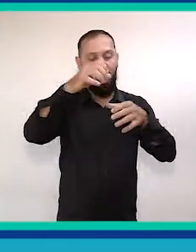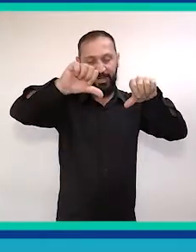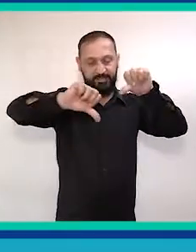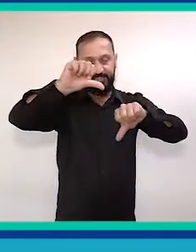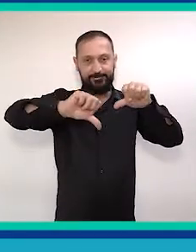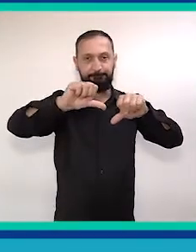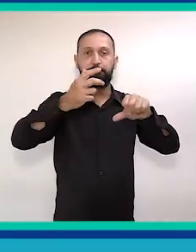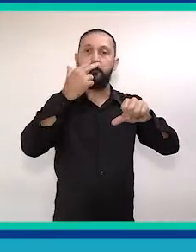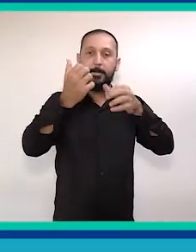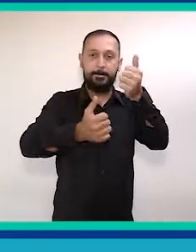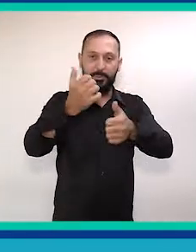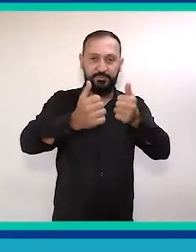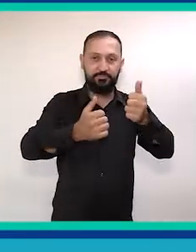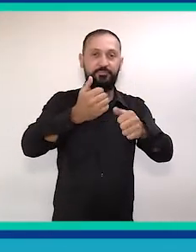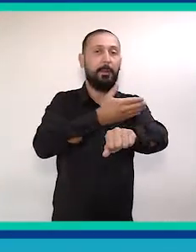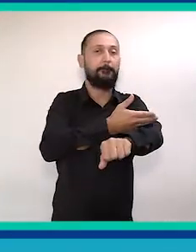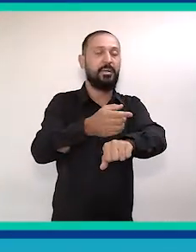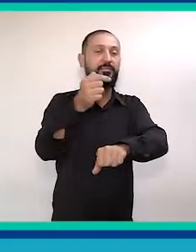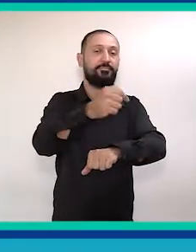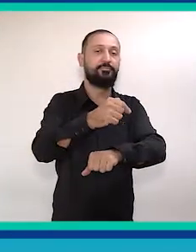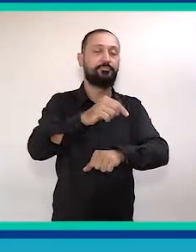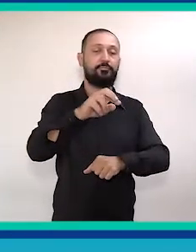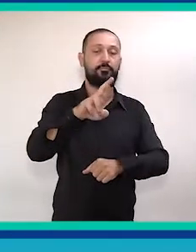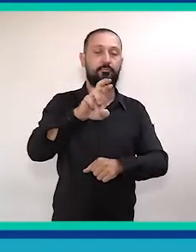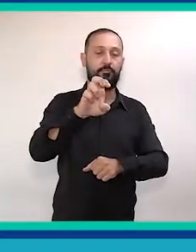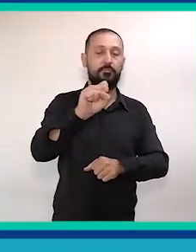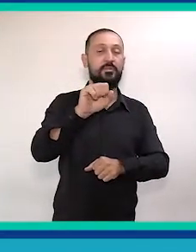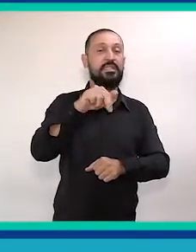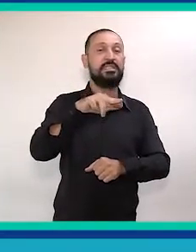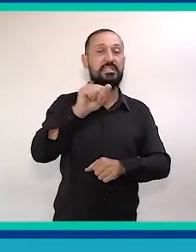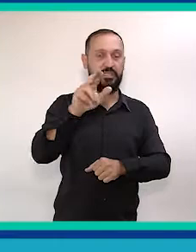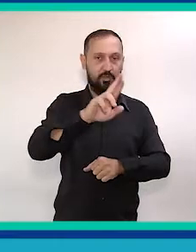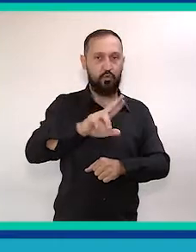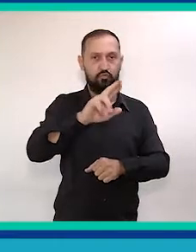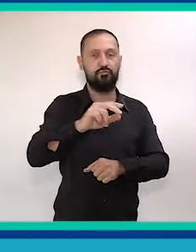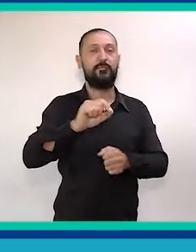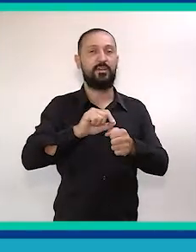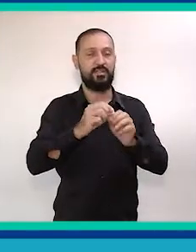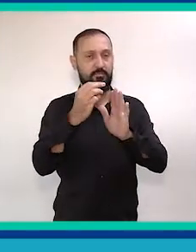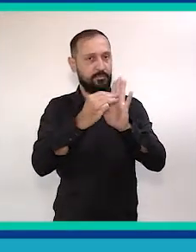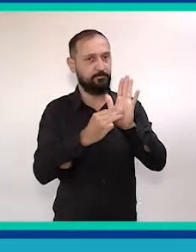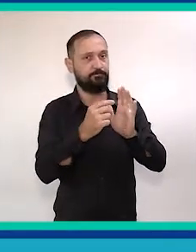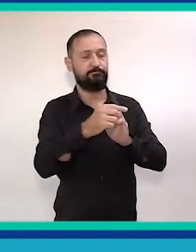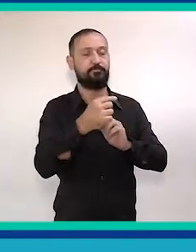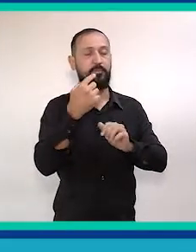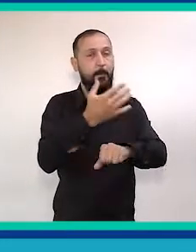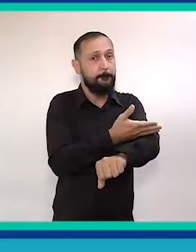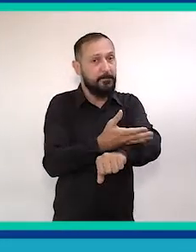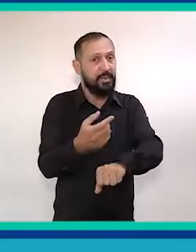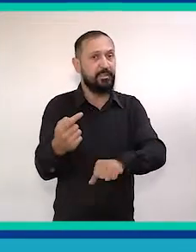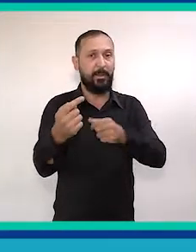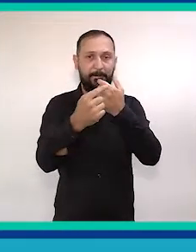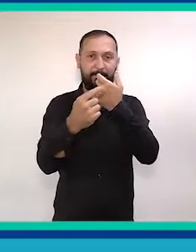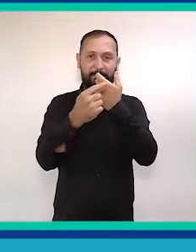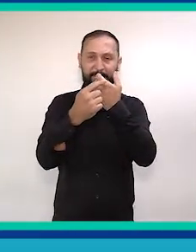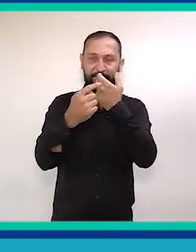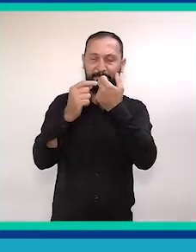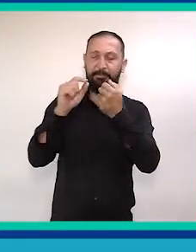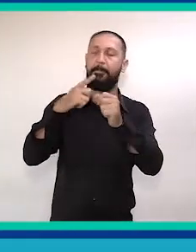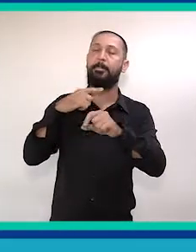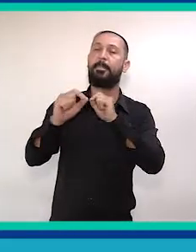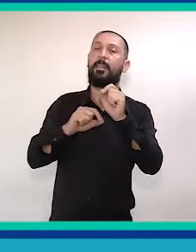branco aqui, que vocês estão vendo, que parece um leite. Isso aqui é a minha resina de cromatografia. Dentro desse